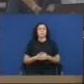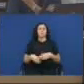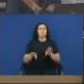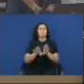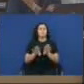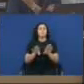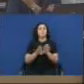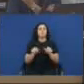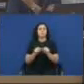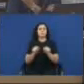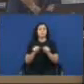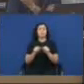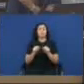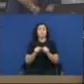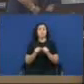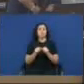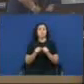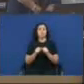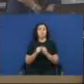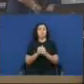fiz...